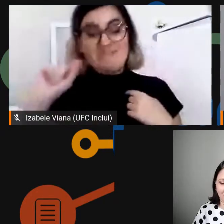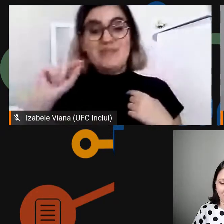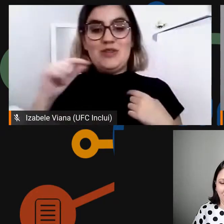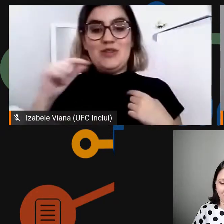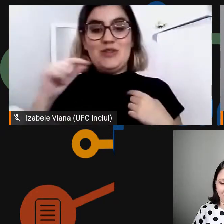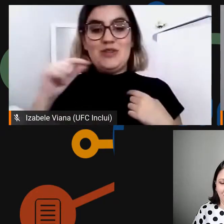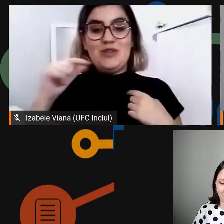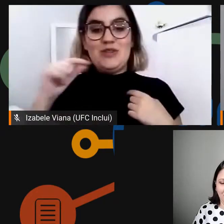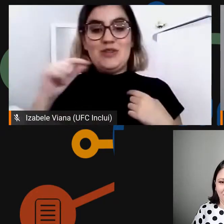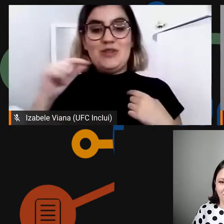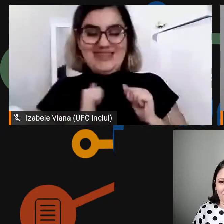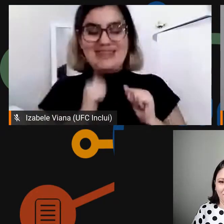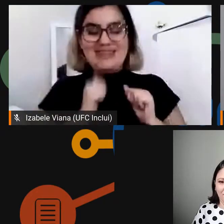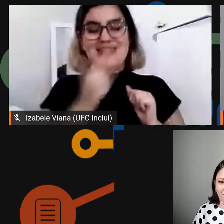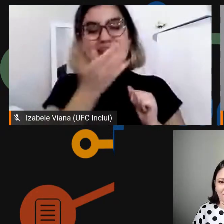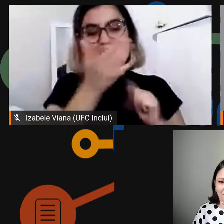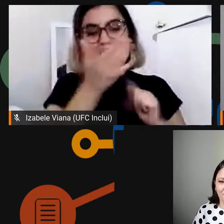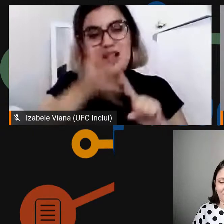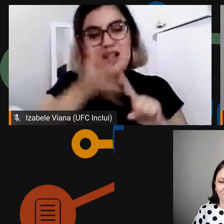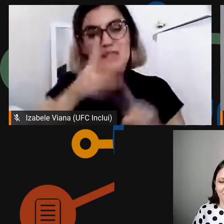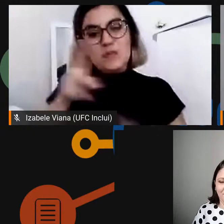Thaís. Boa tarde.